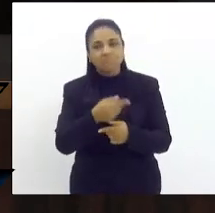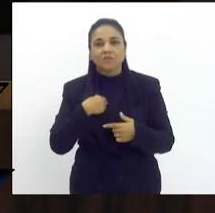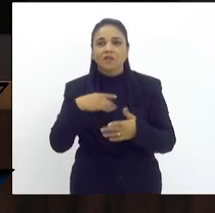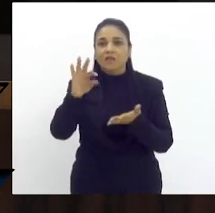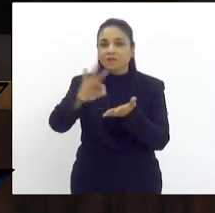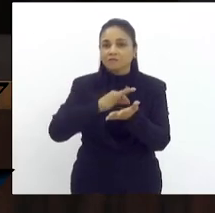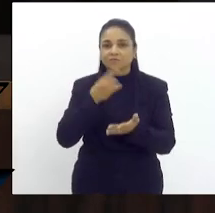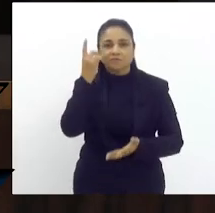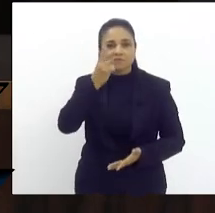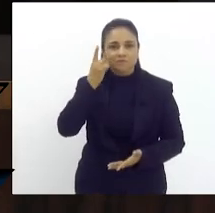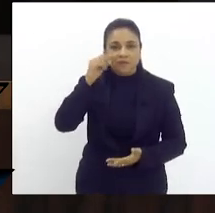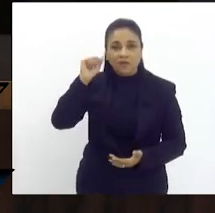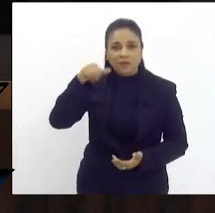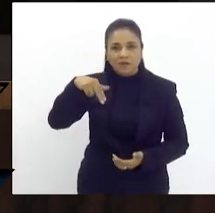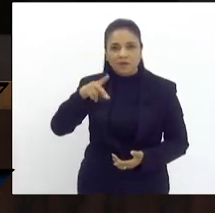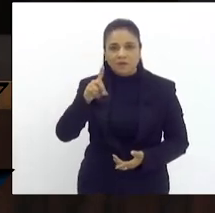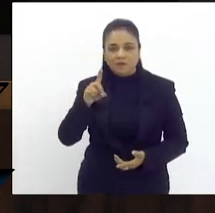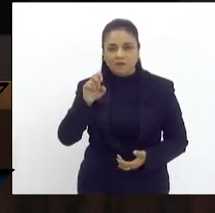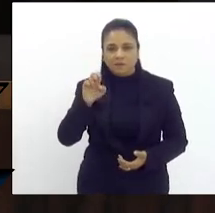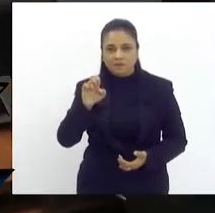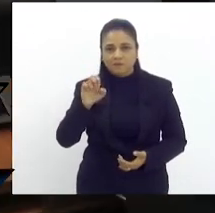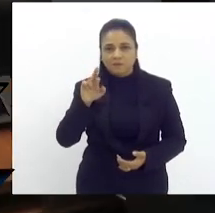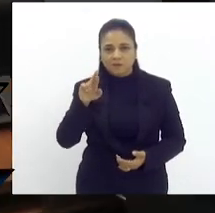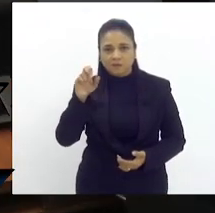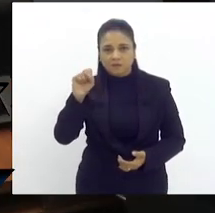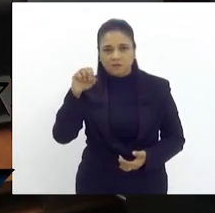é o nome Deputado Anderson Moraes